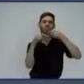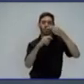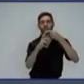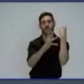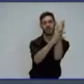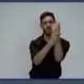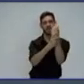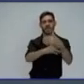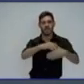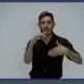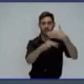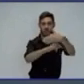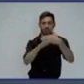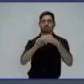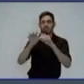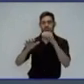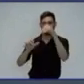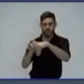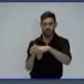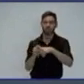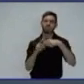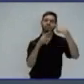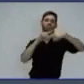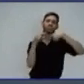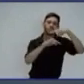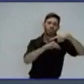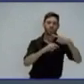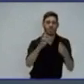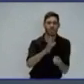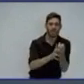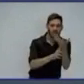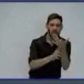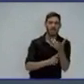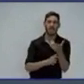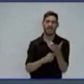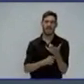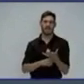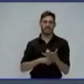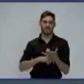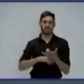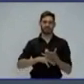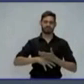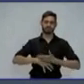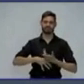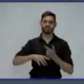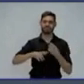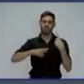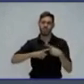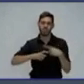eleitoral. Dúvida criada artificialmente por uma